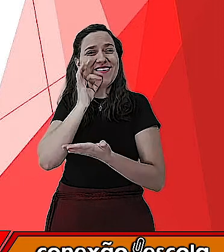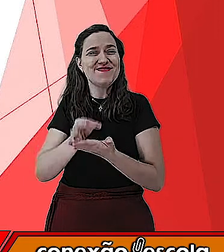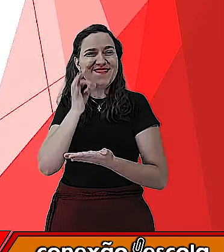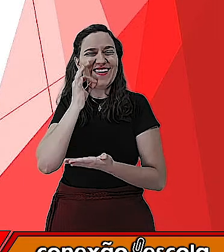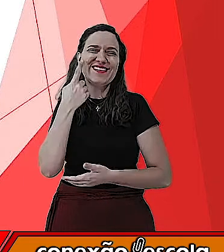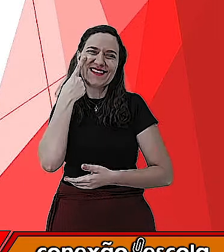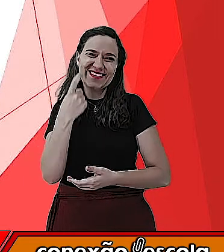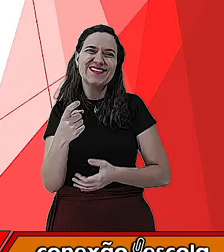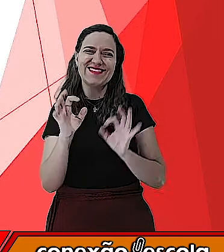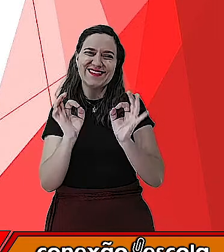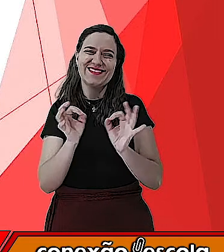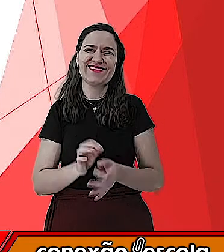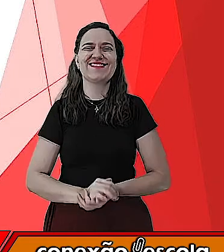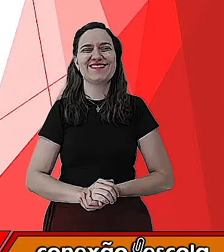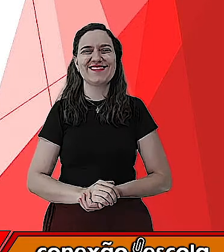é interessante.